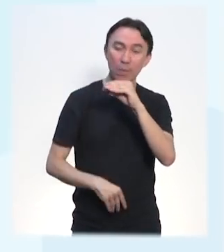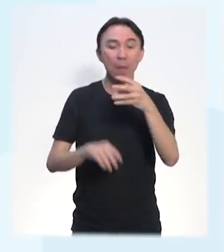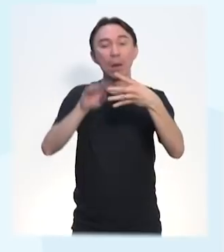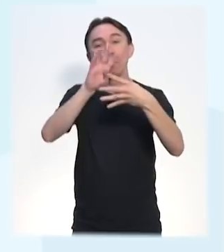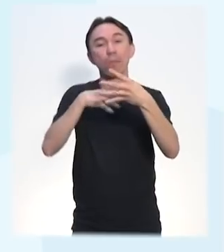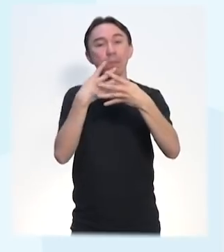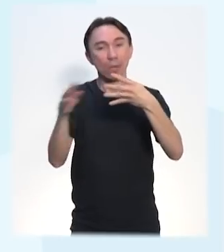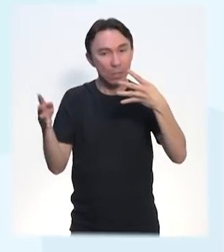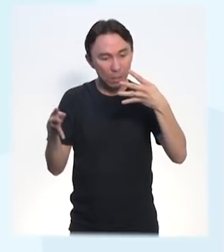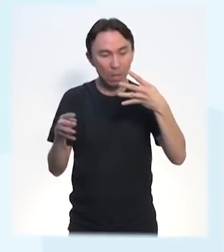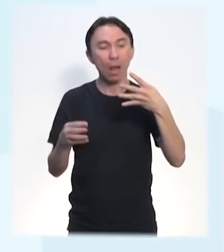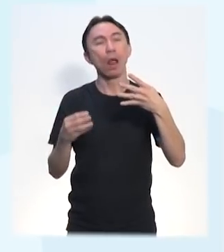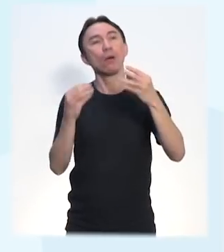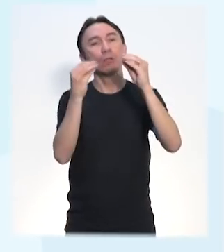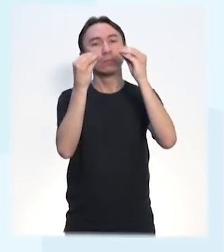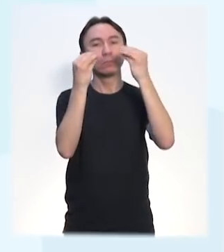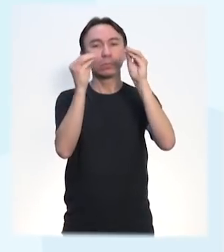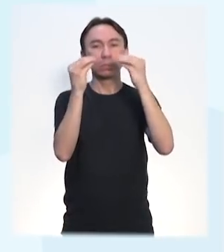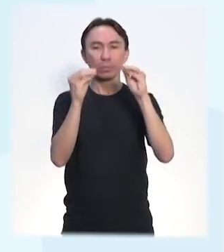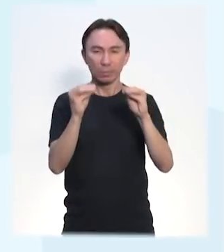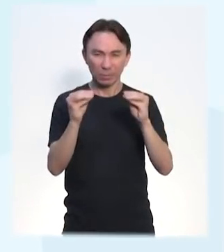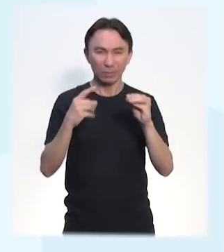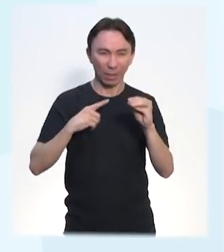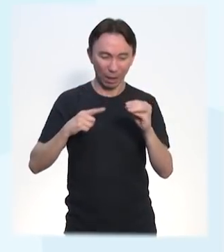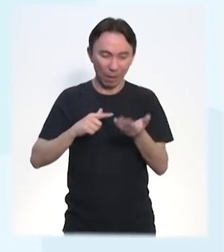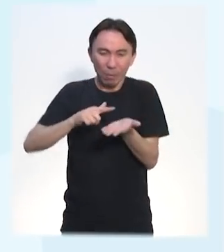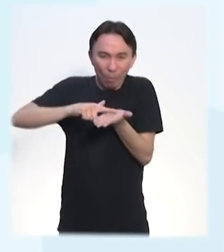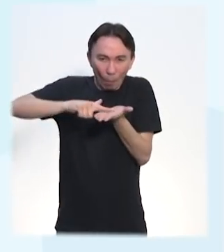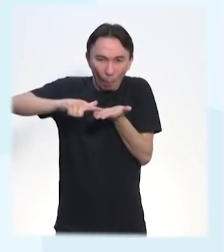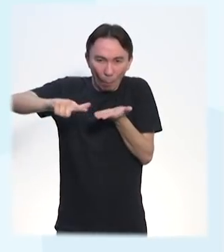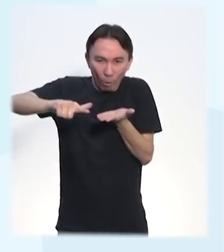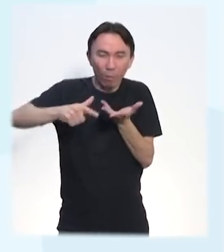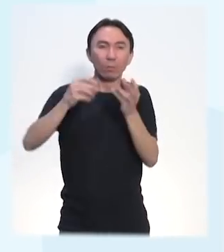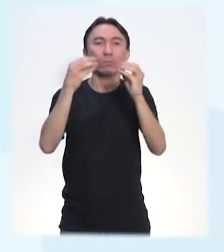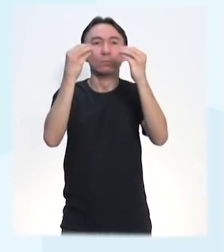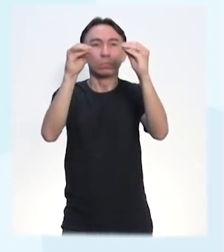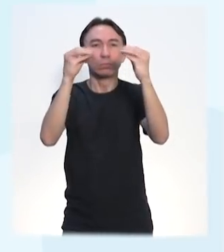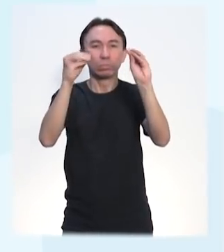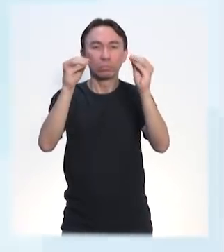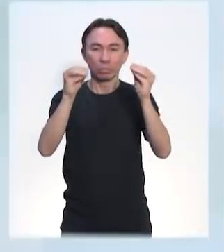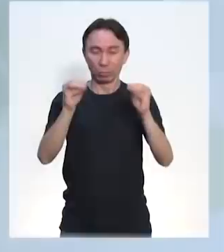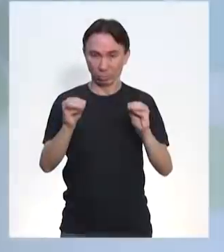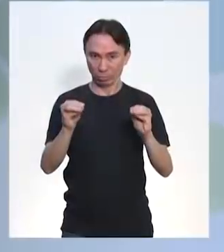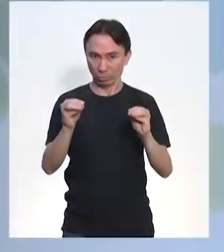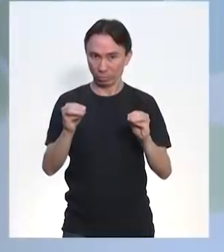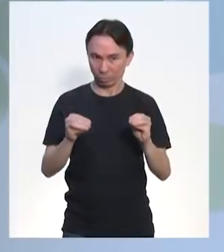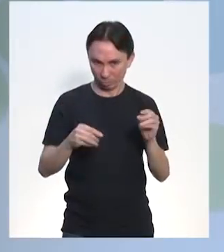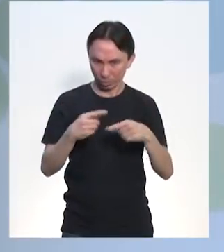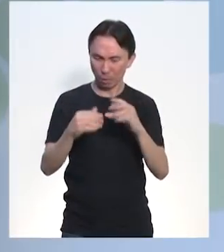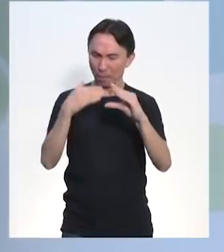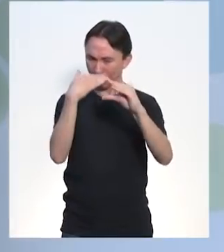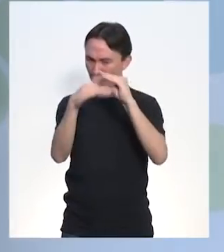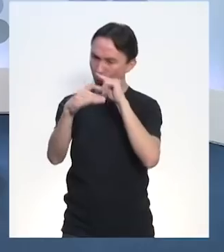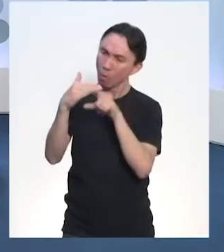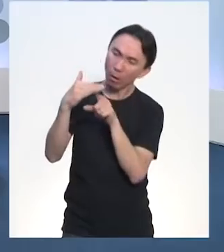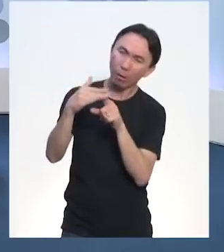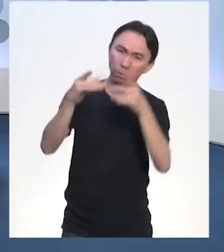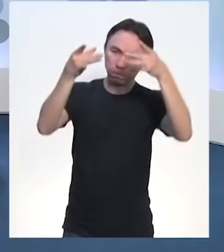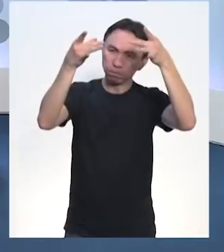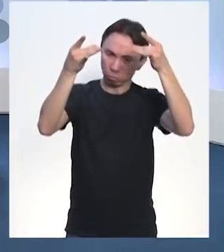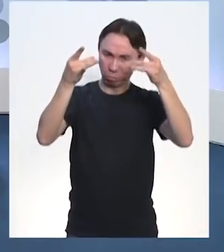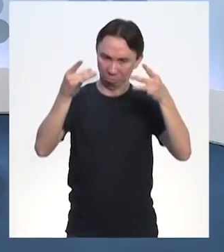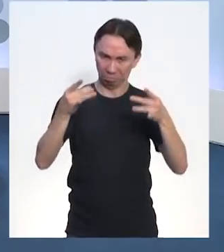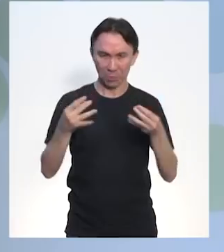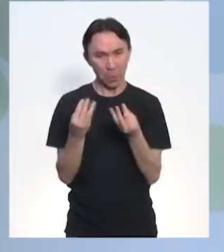apenas preencher. Vai estar lá os espaços, né? No e-mail vai estar todo explicado aí para vocês preencherem. Beleza, Ale?